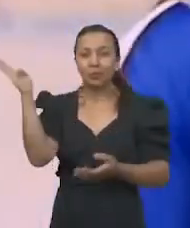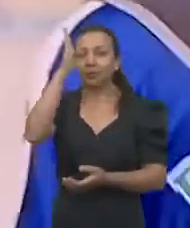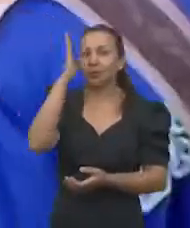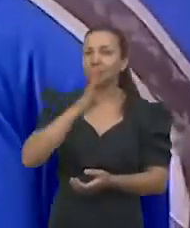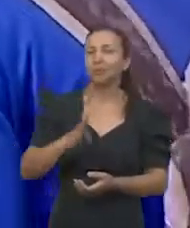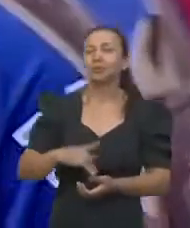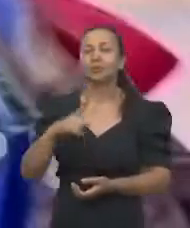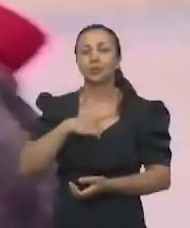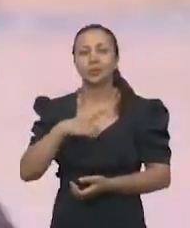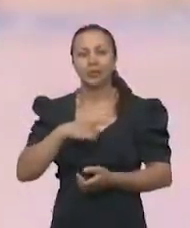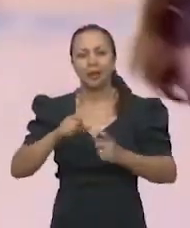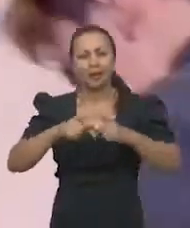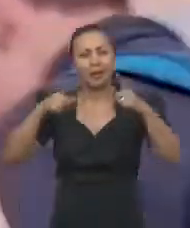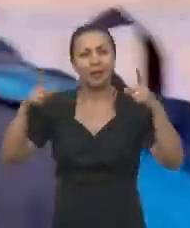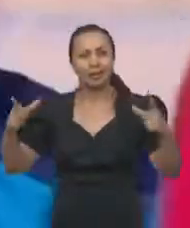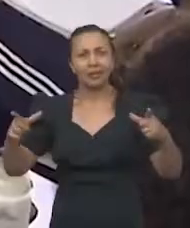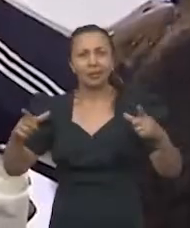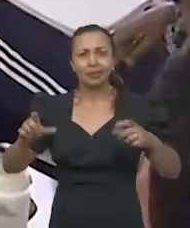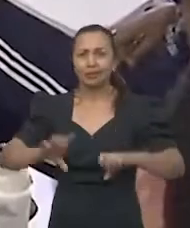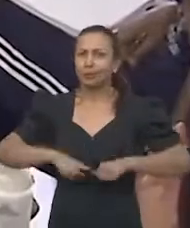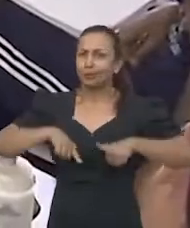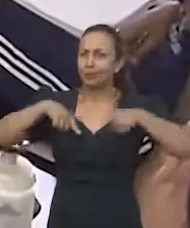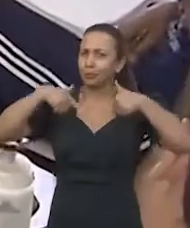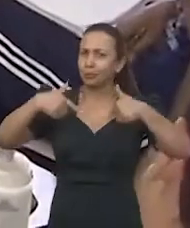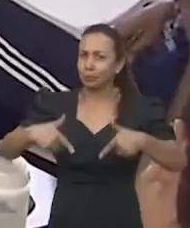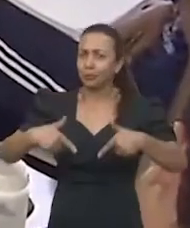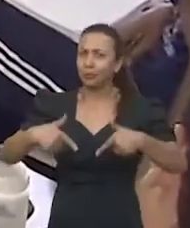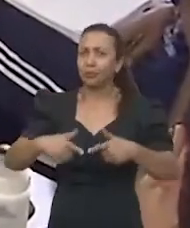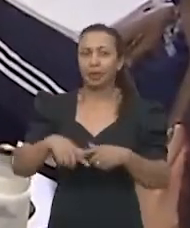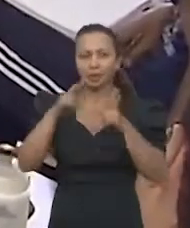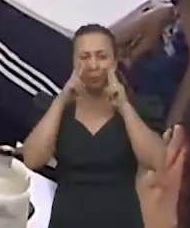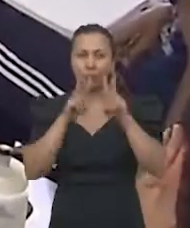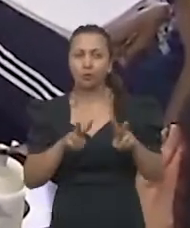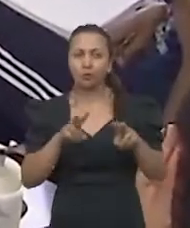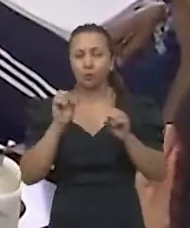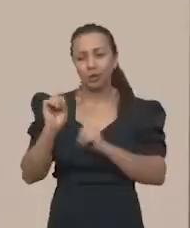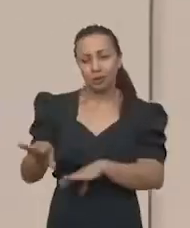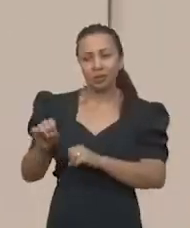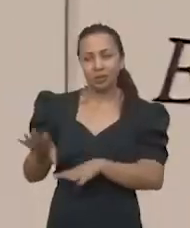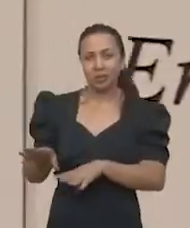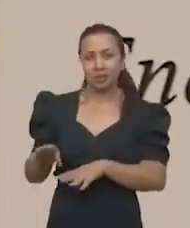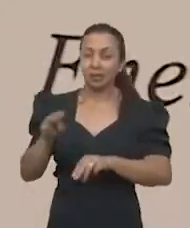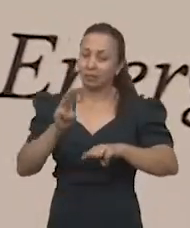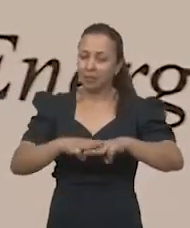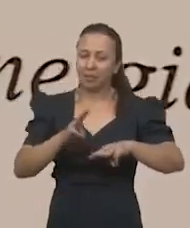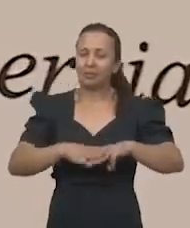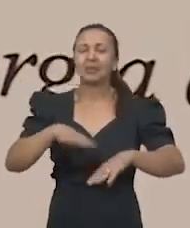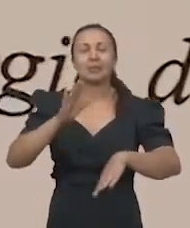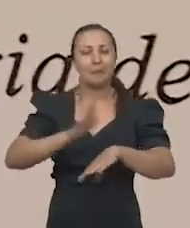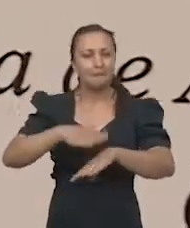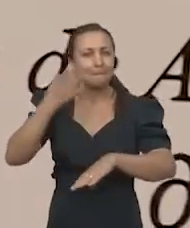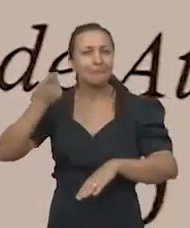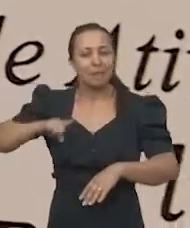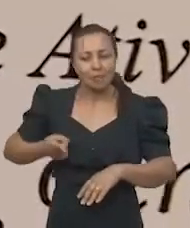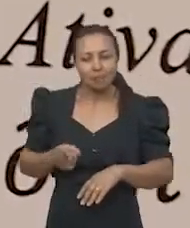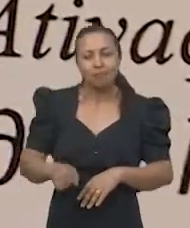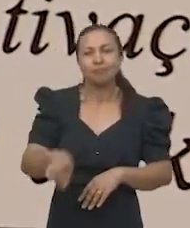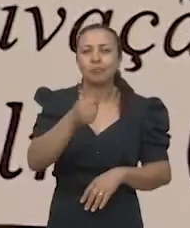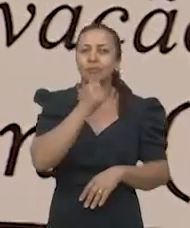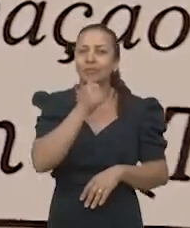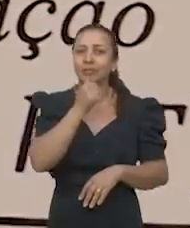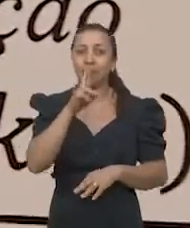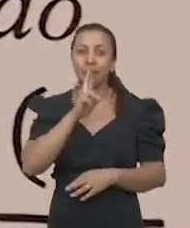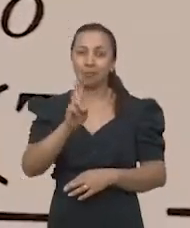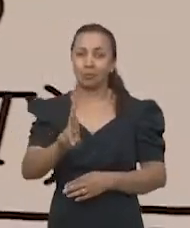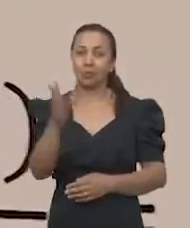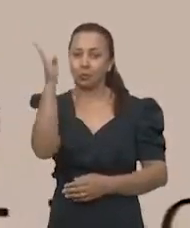Hoje o Brasil ele tem um grande desafio, né, do ponto de vista educacional, e na matemática um desafio maior ainda. Os resultados